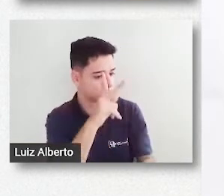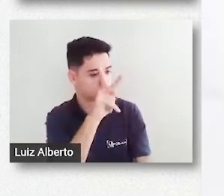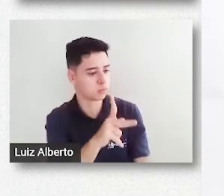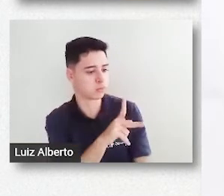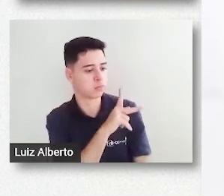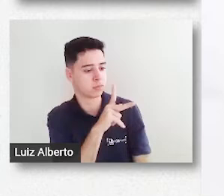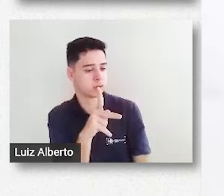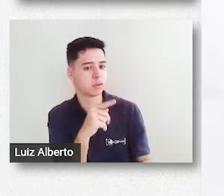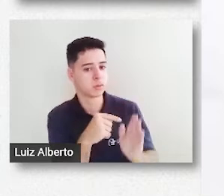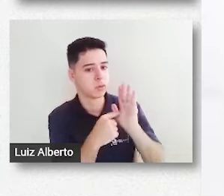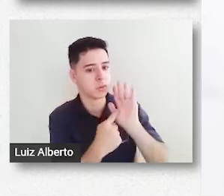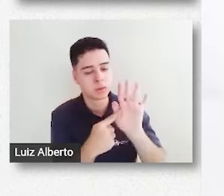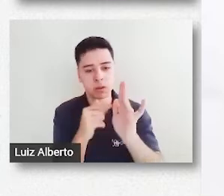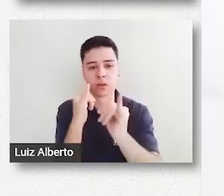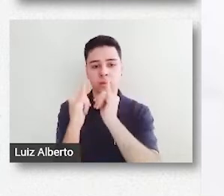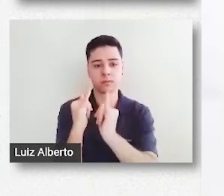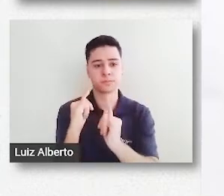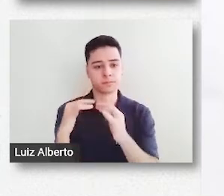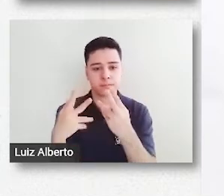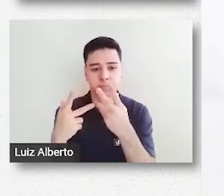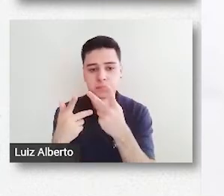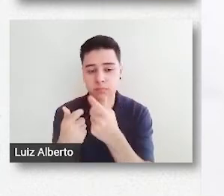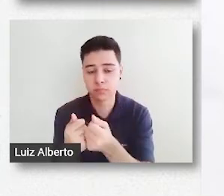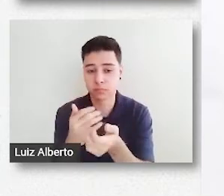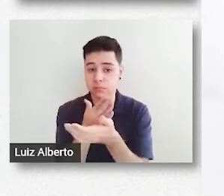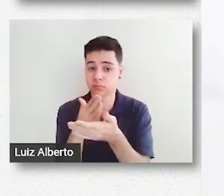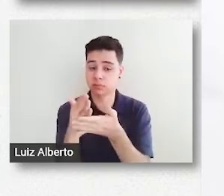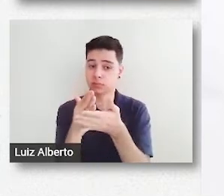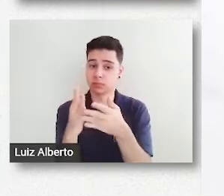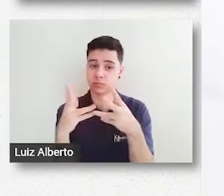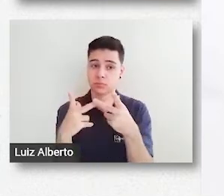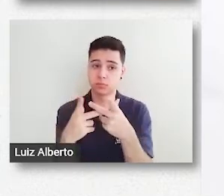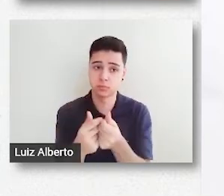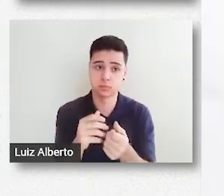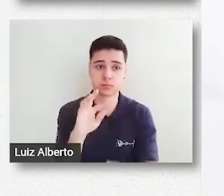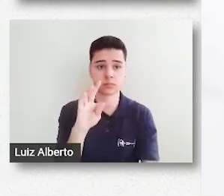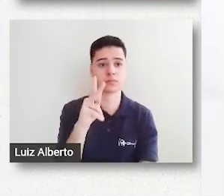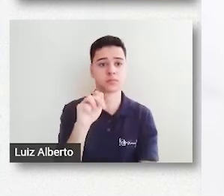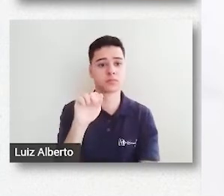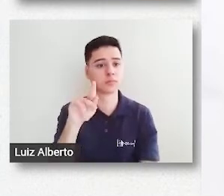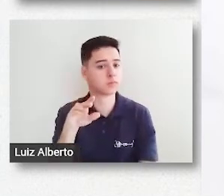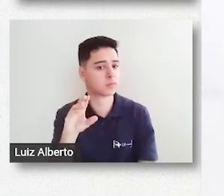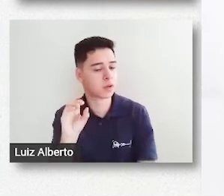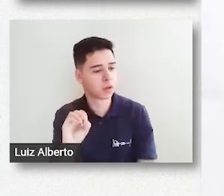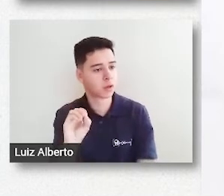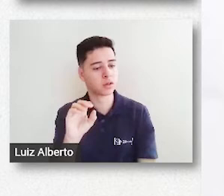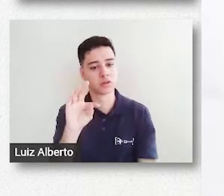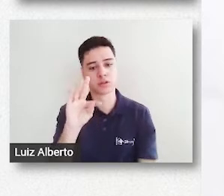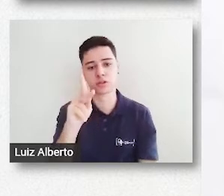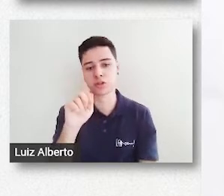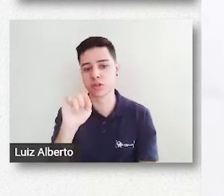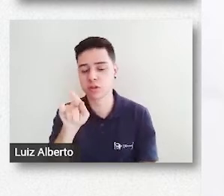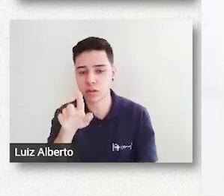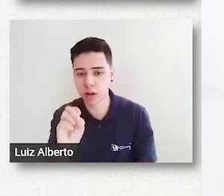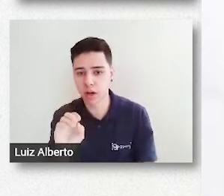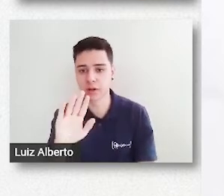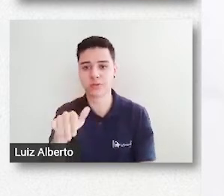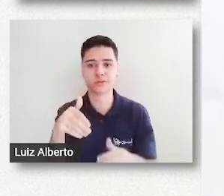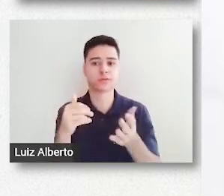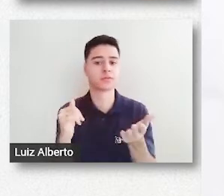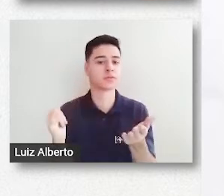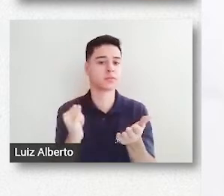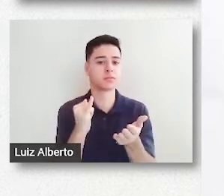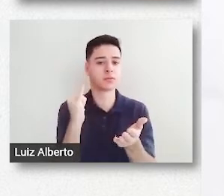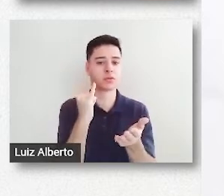essas informações a partir dos textos de Evangelho de Tiago. Né? Então, é importante